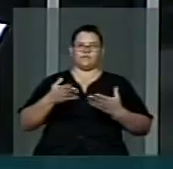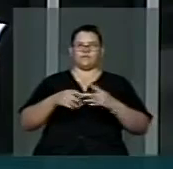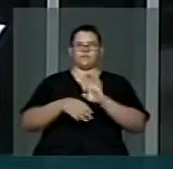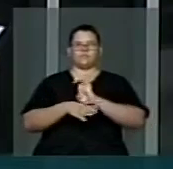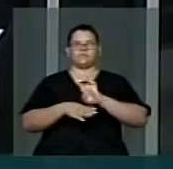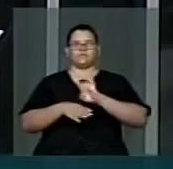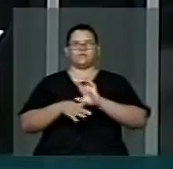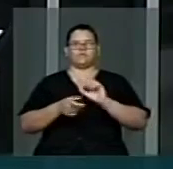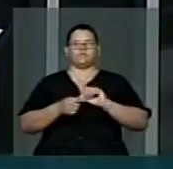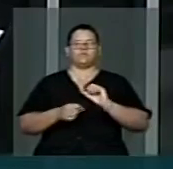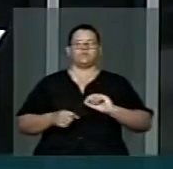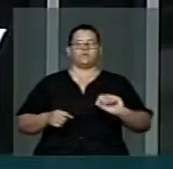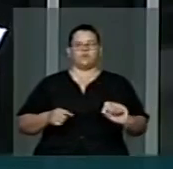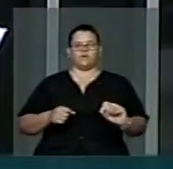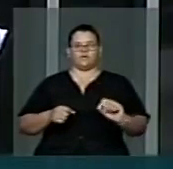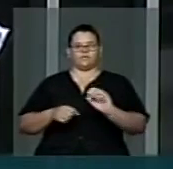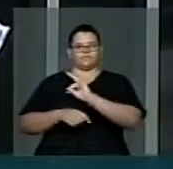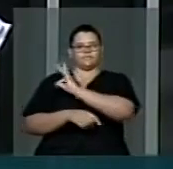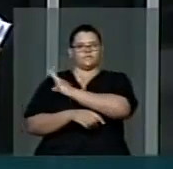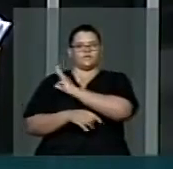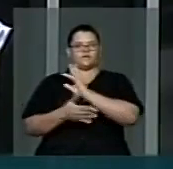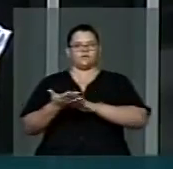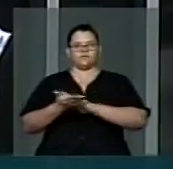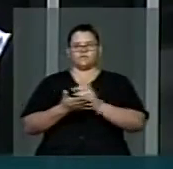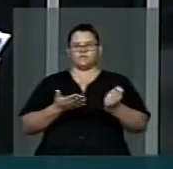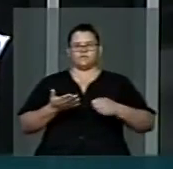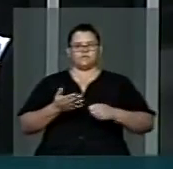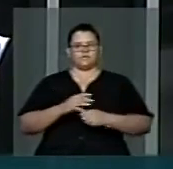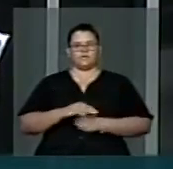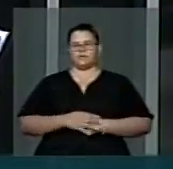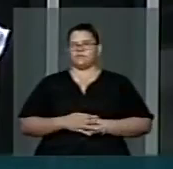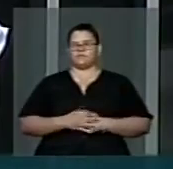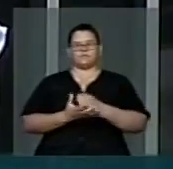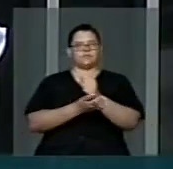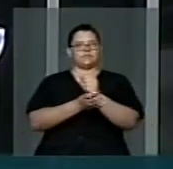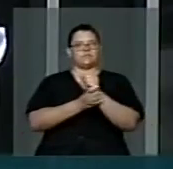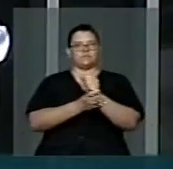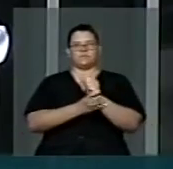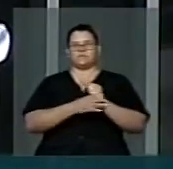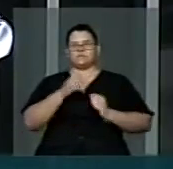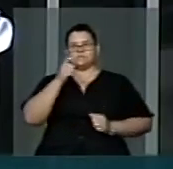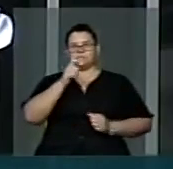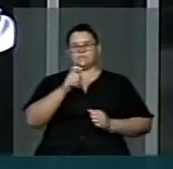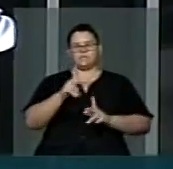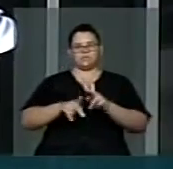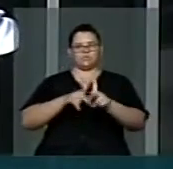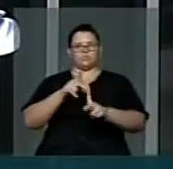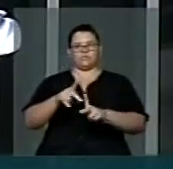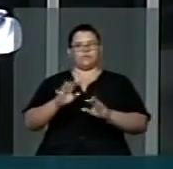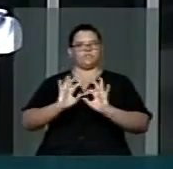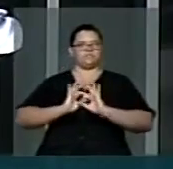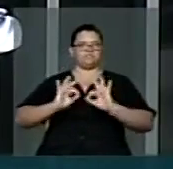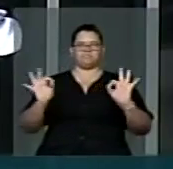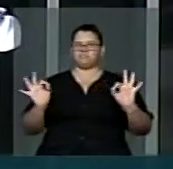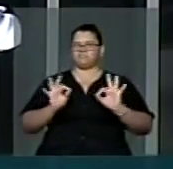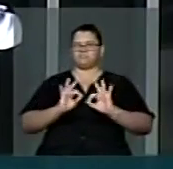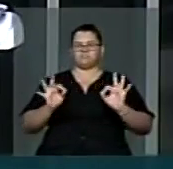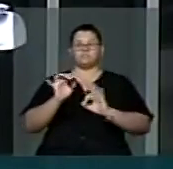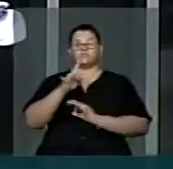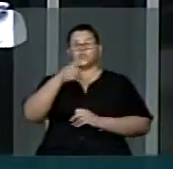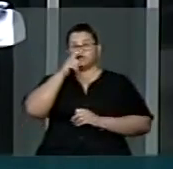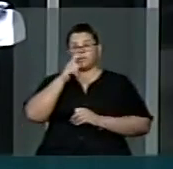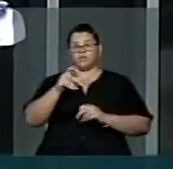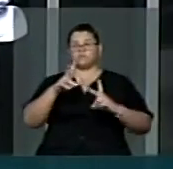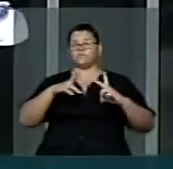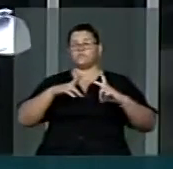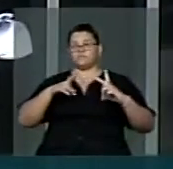institucionais e de competências técnicas para assegurar o interesse público, não só acima dos interesses privados, mas em